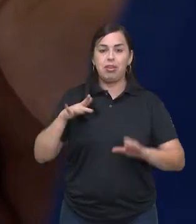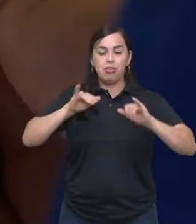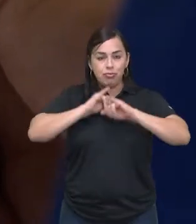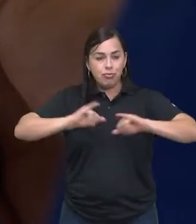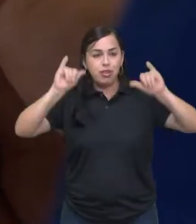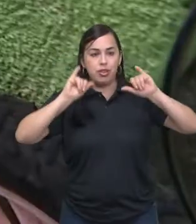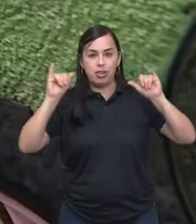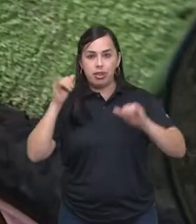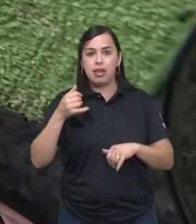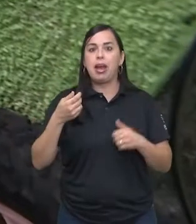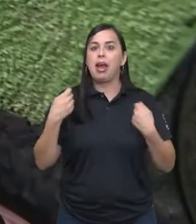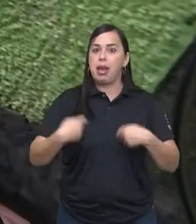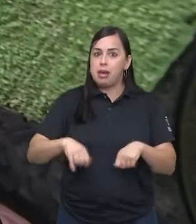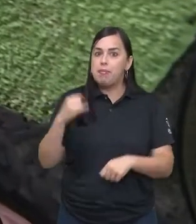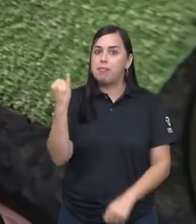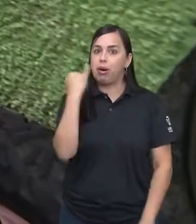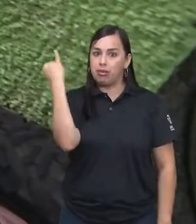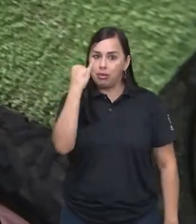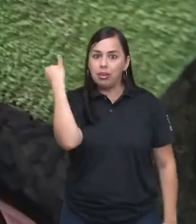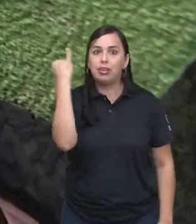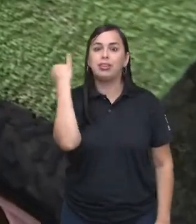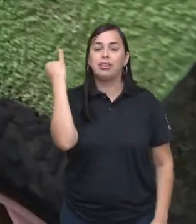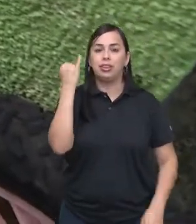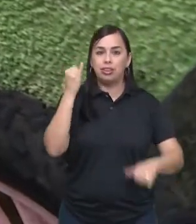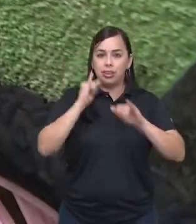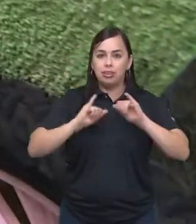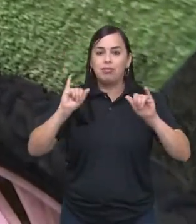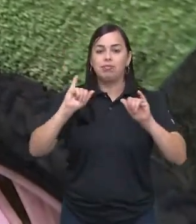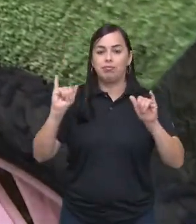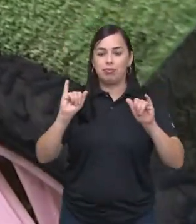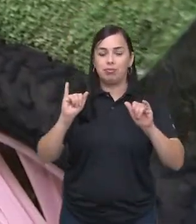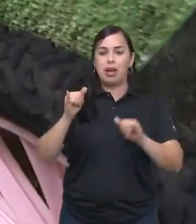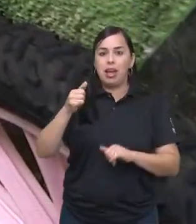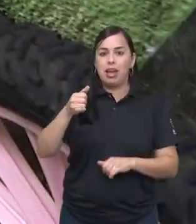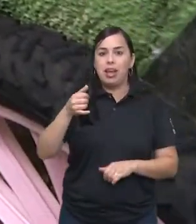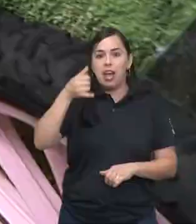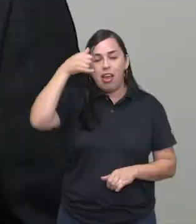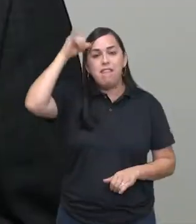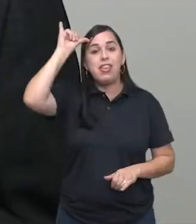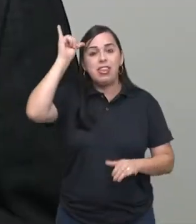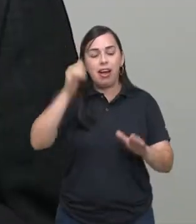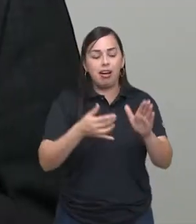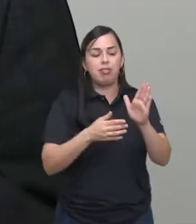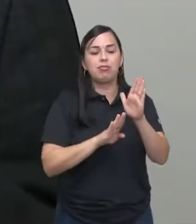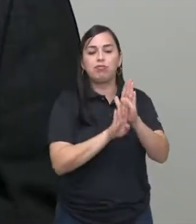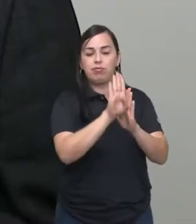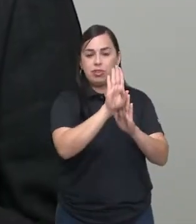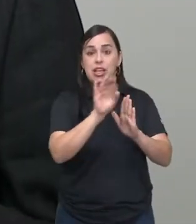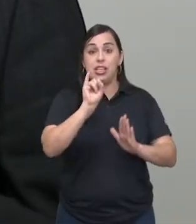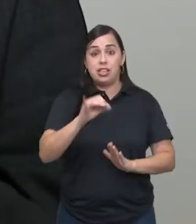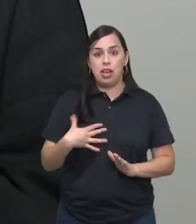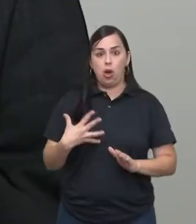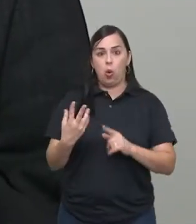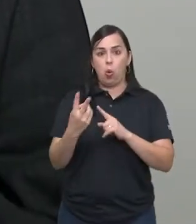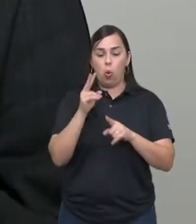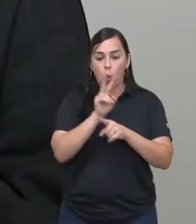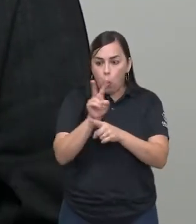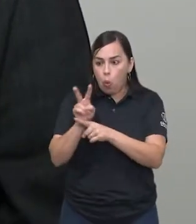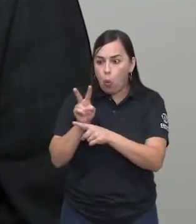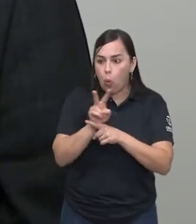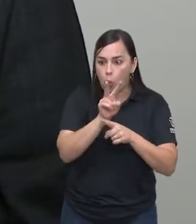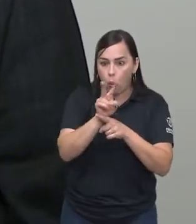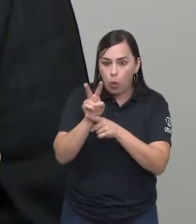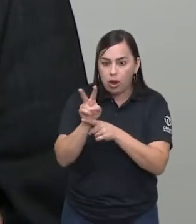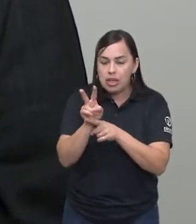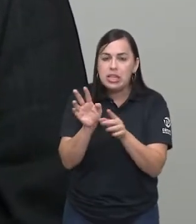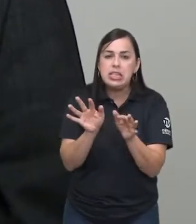importância dessas ações de prevenção para evitar o aumento do número de casos na cidade. Se a gente cuidar de focos